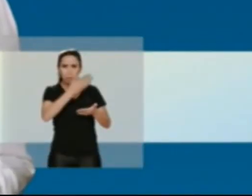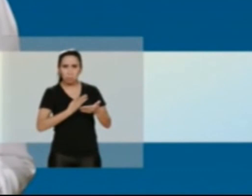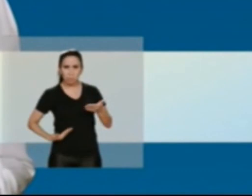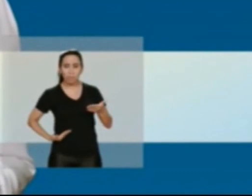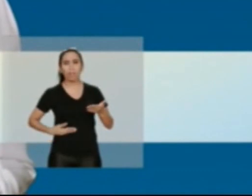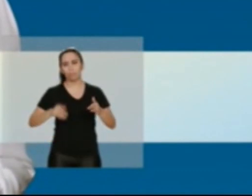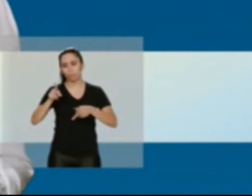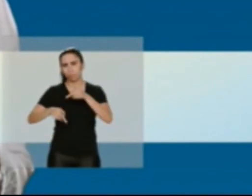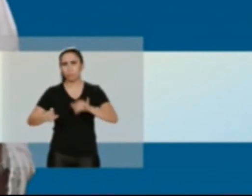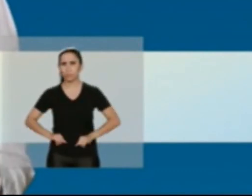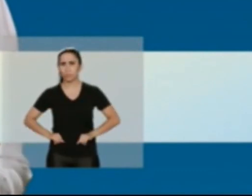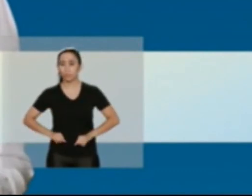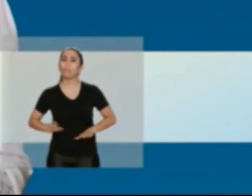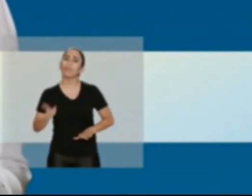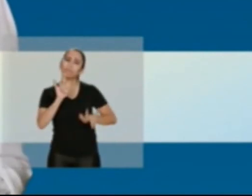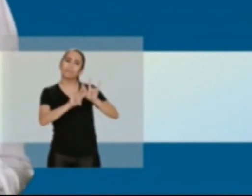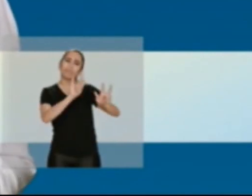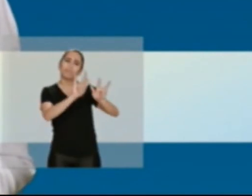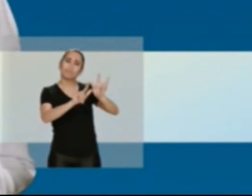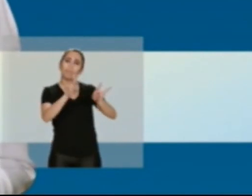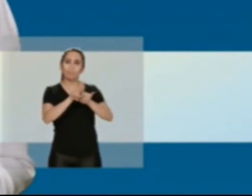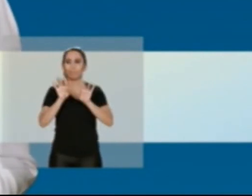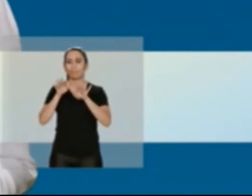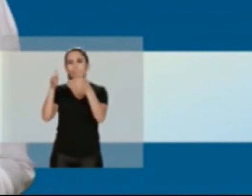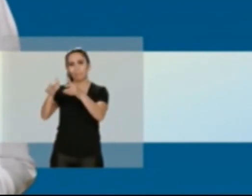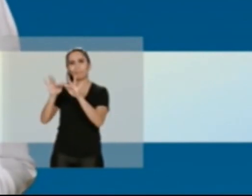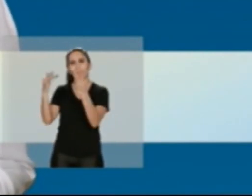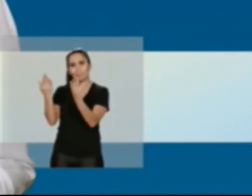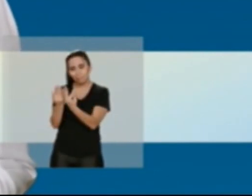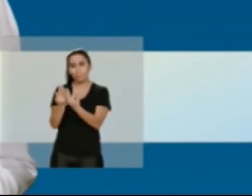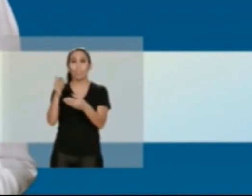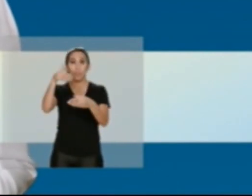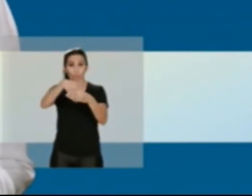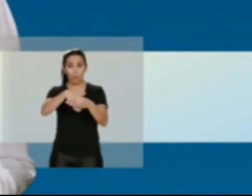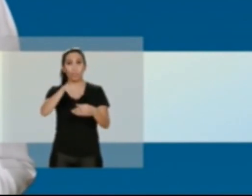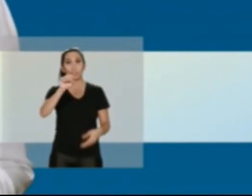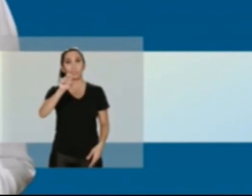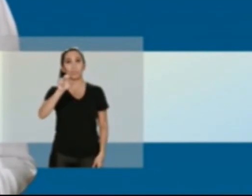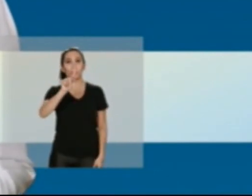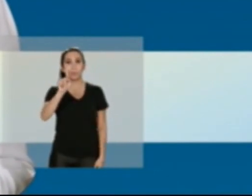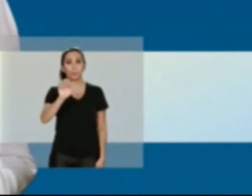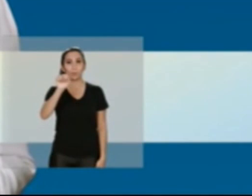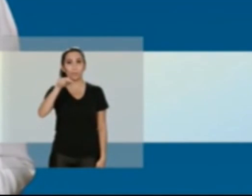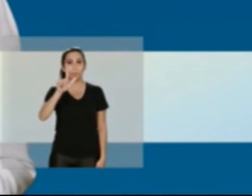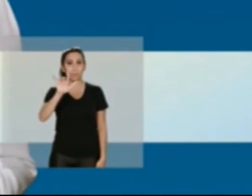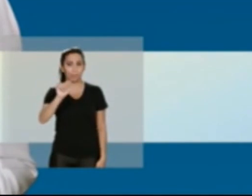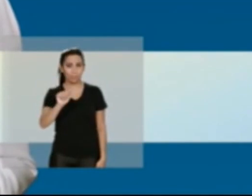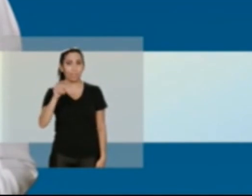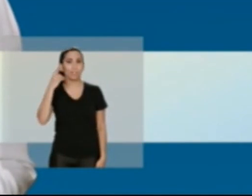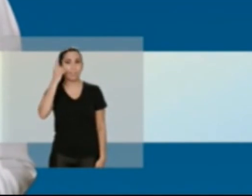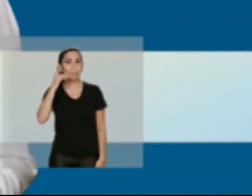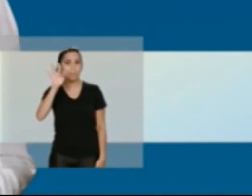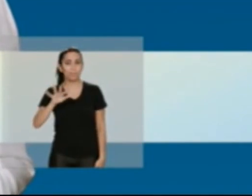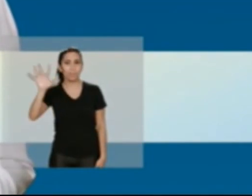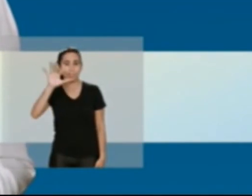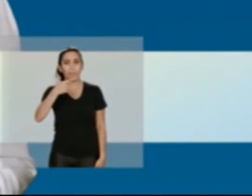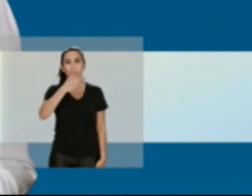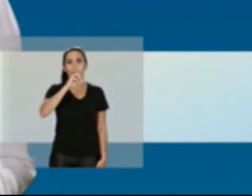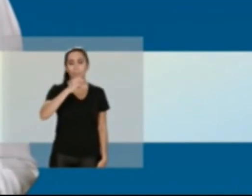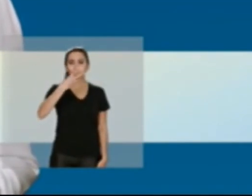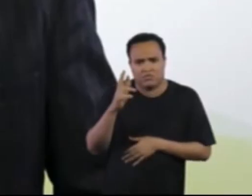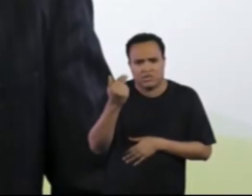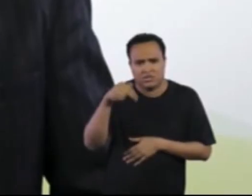Por mais amor ao próximo e pelas famílias, Suzângela Leão de Judá. Vote 20 e 30 para deputada federal,